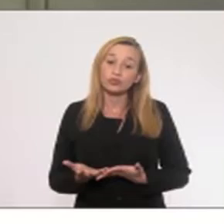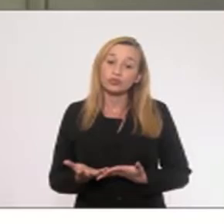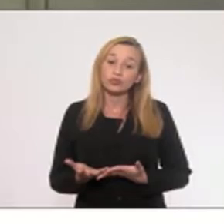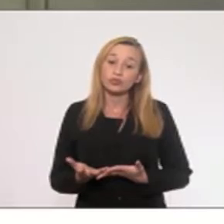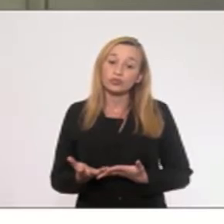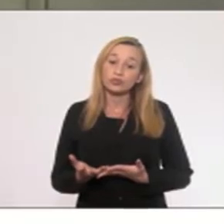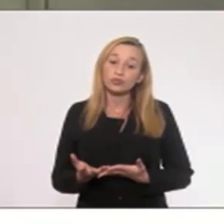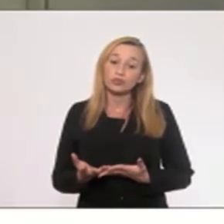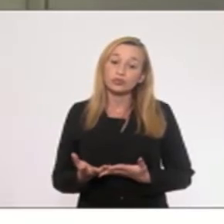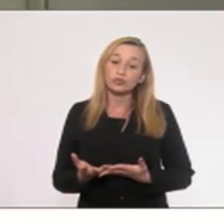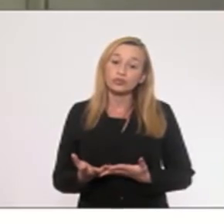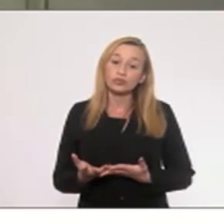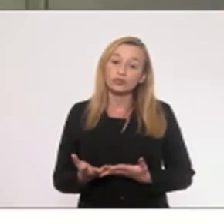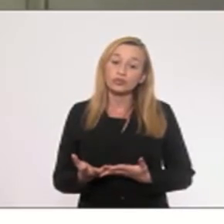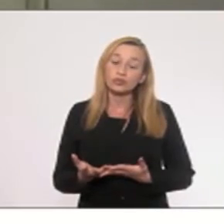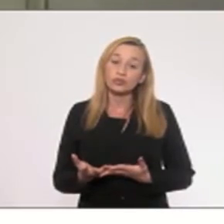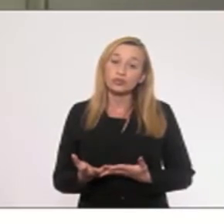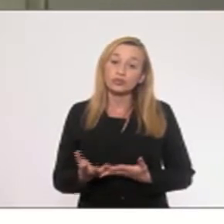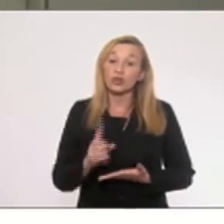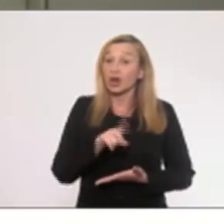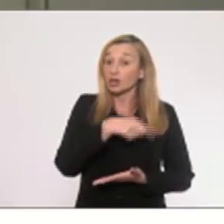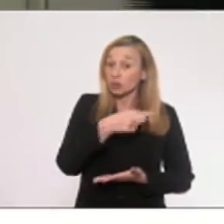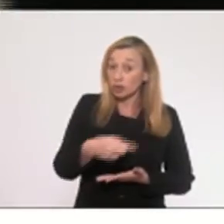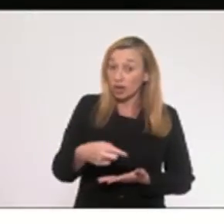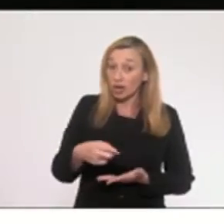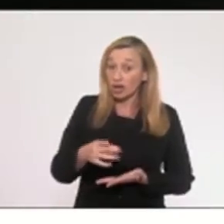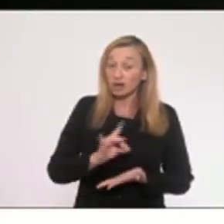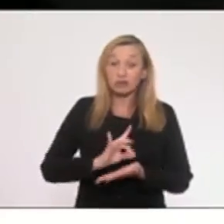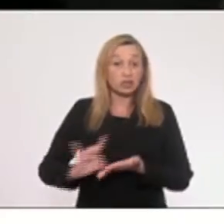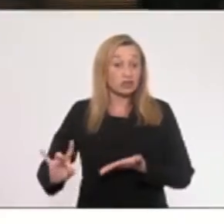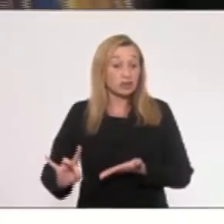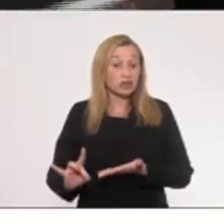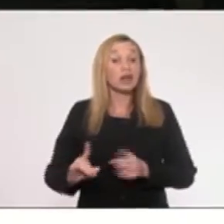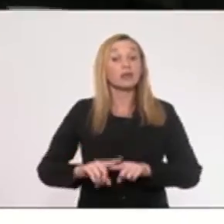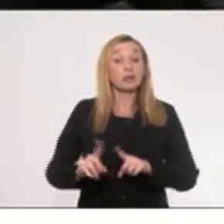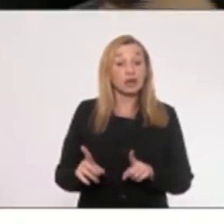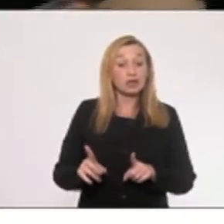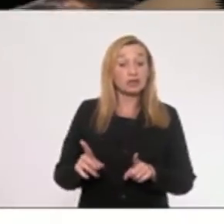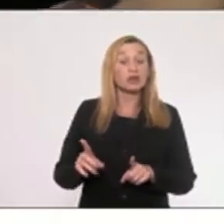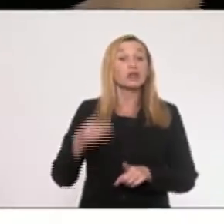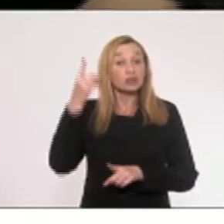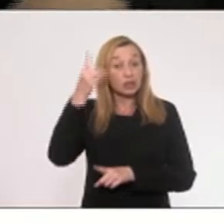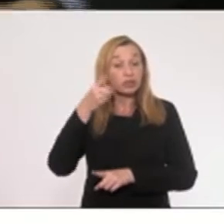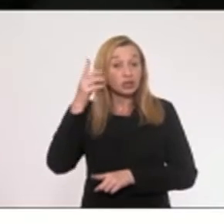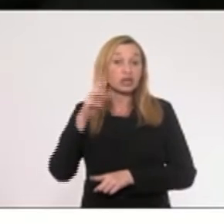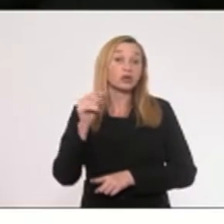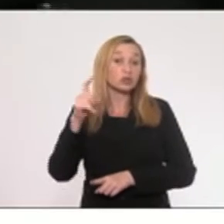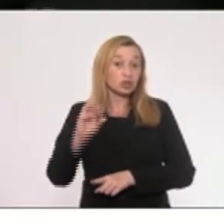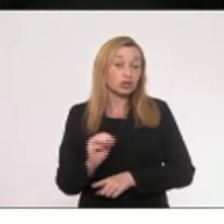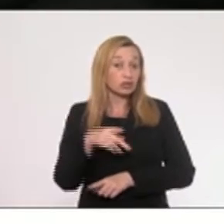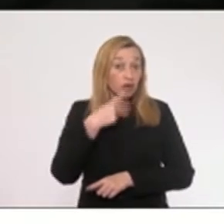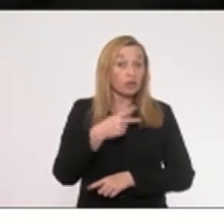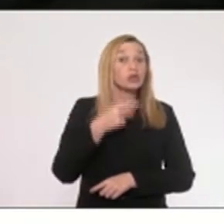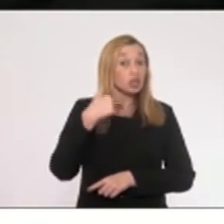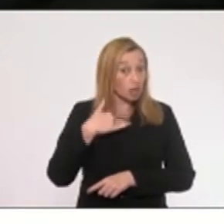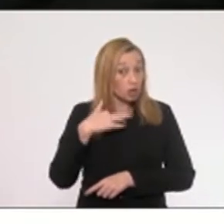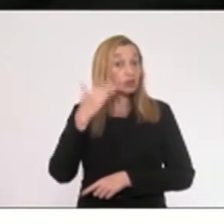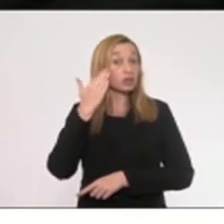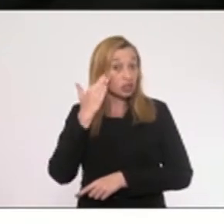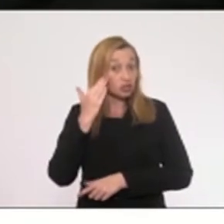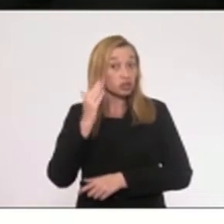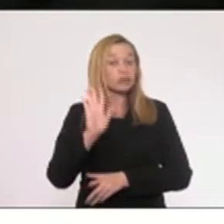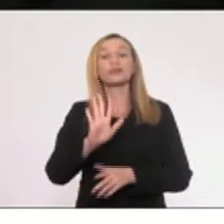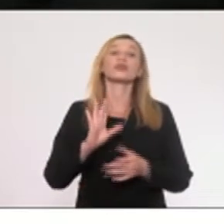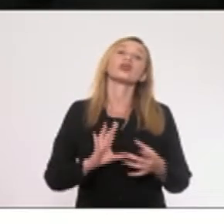eficiente, muitas vezes, aniquilar politicamente adversários. Mas isso foi o que disse o deputado Rodrigo Morim, entendi perfeitamente. Em comunhão com